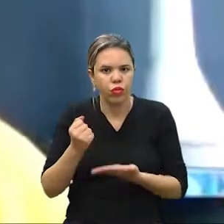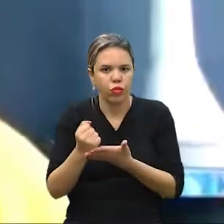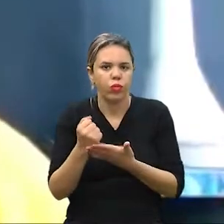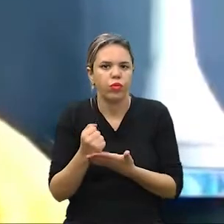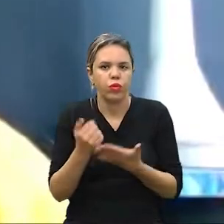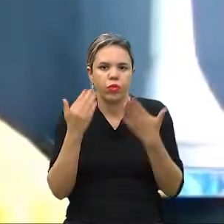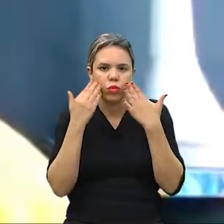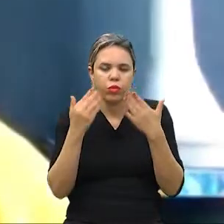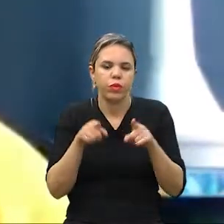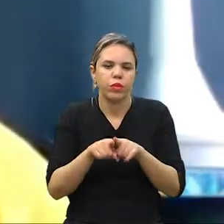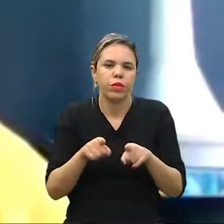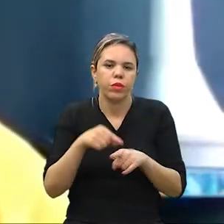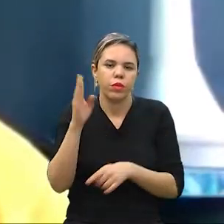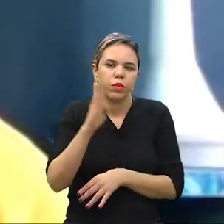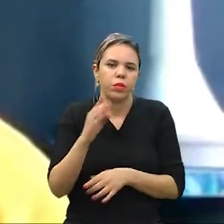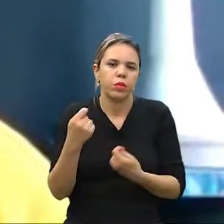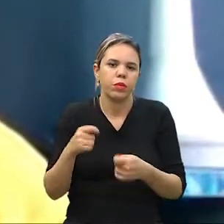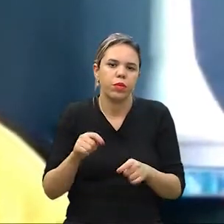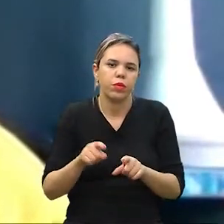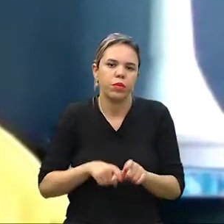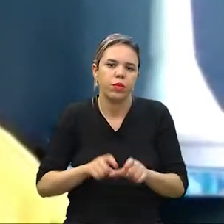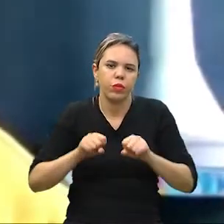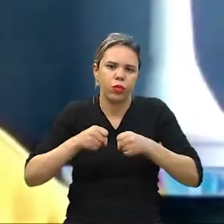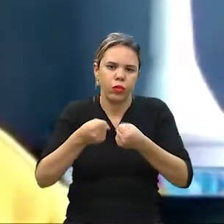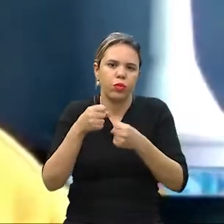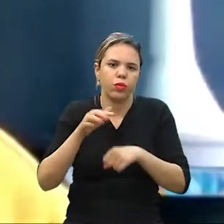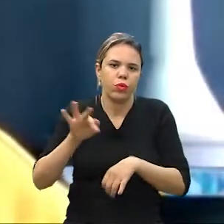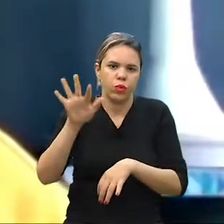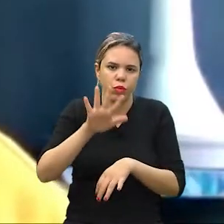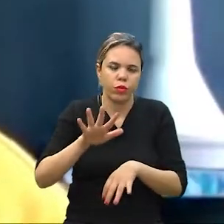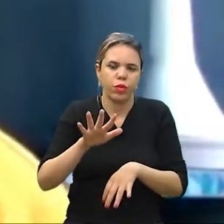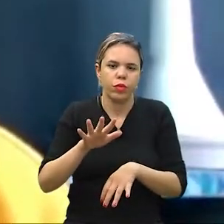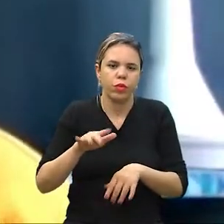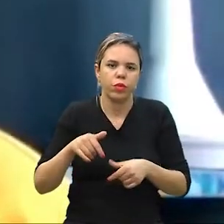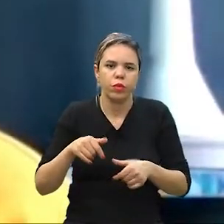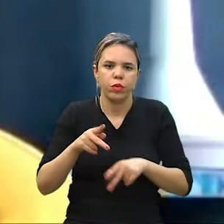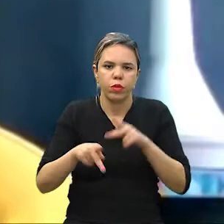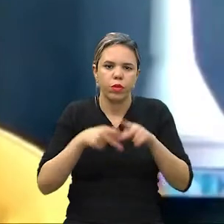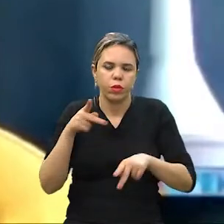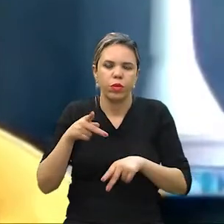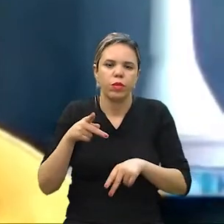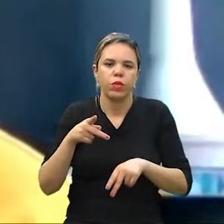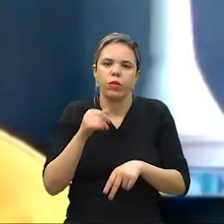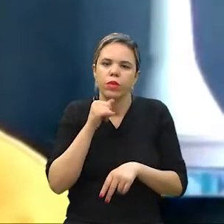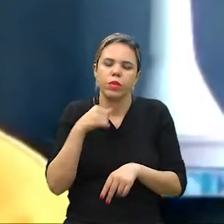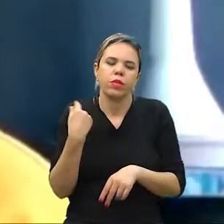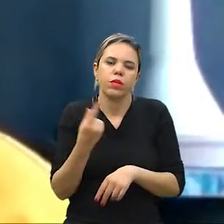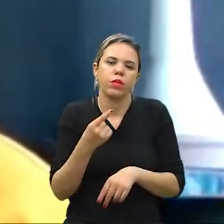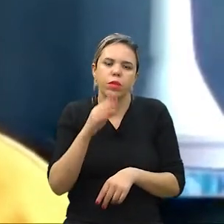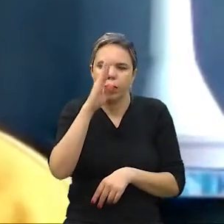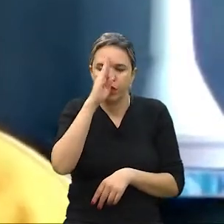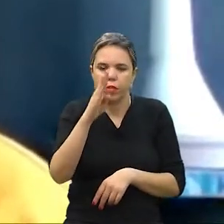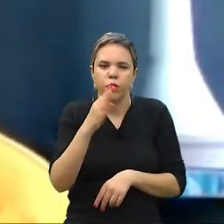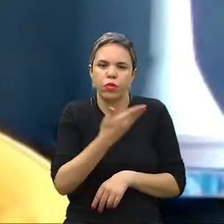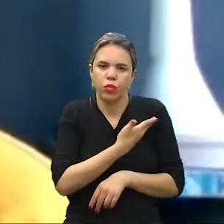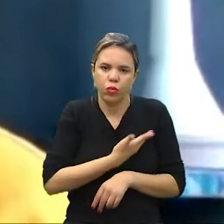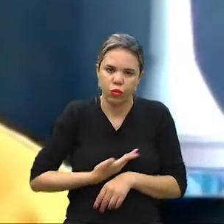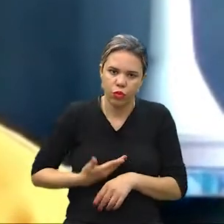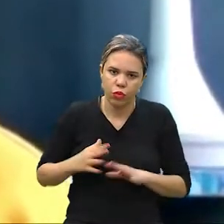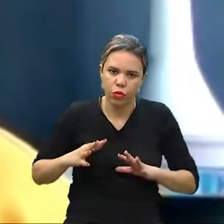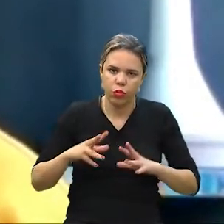mais nítido, no caso do Brasil, os esforços empenhados pelos atores subnacionais, que chamamos, principalmente os